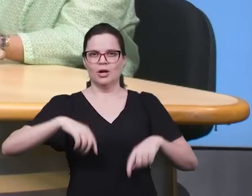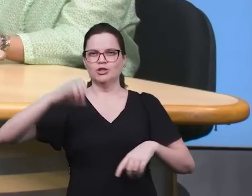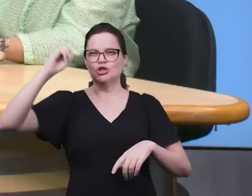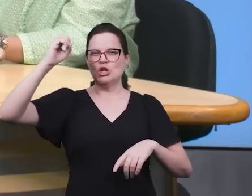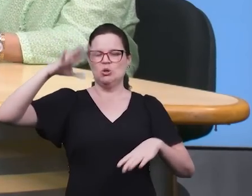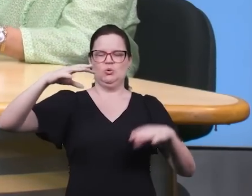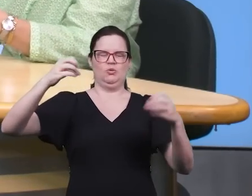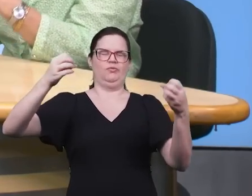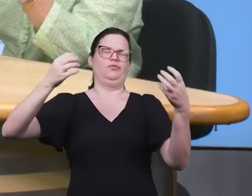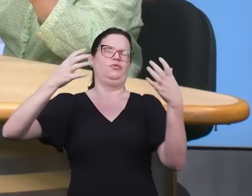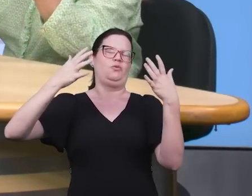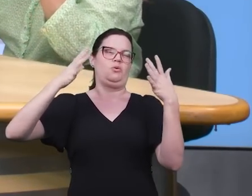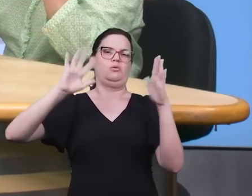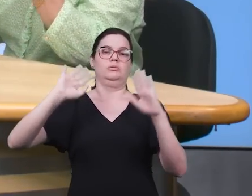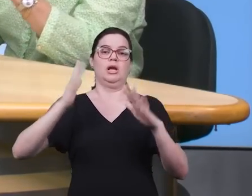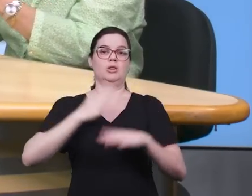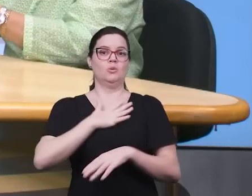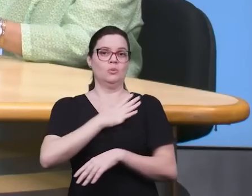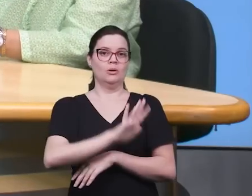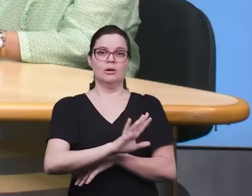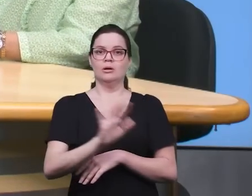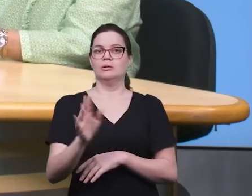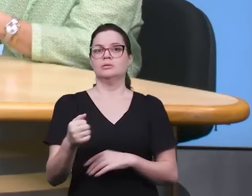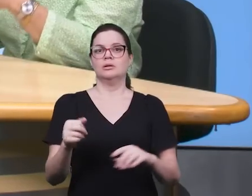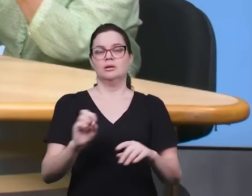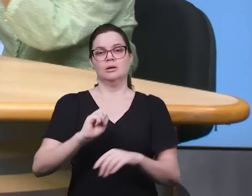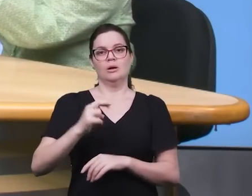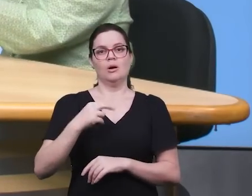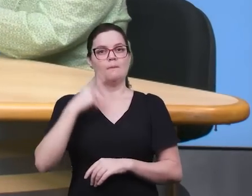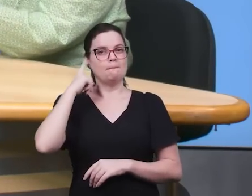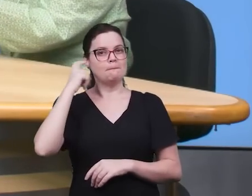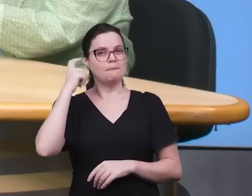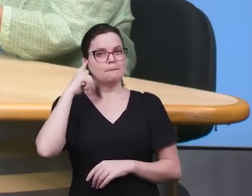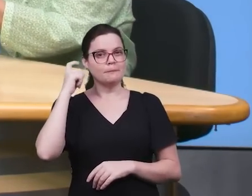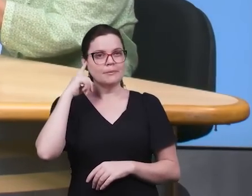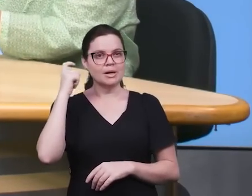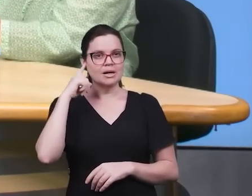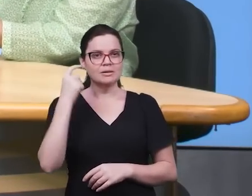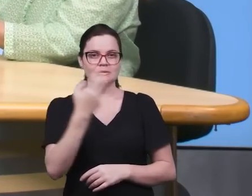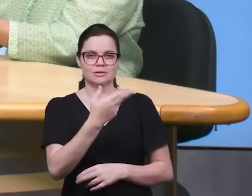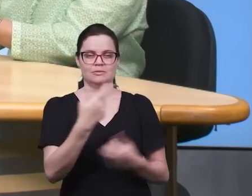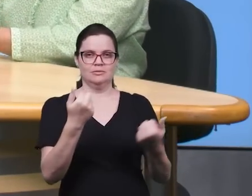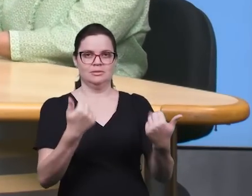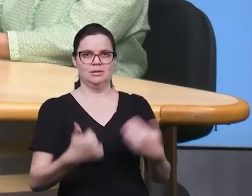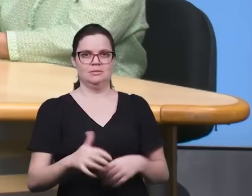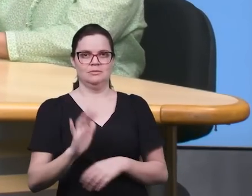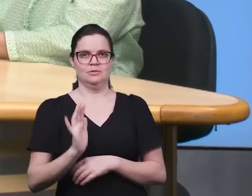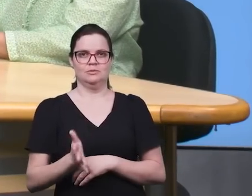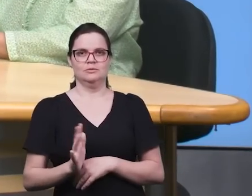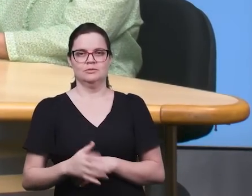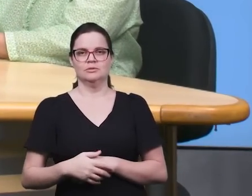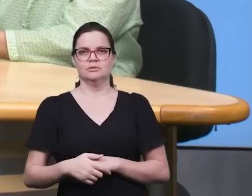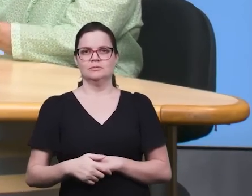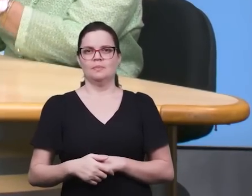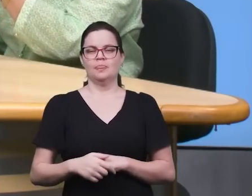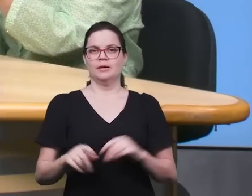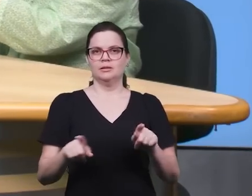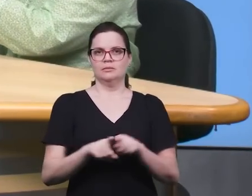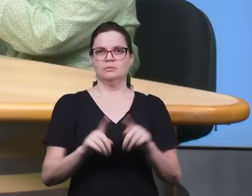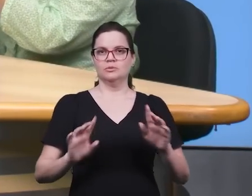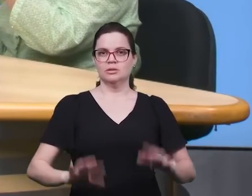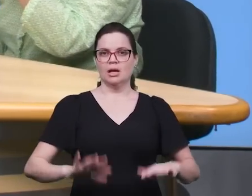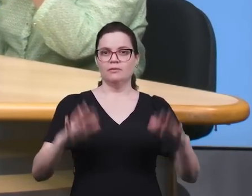num local de muita iluminação ou muito ruído, barulho, conforme você já falou sobre isso, né? Exatamente. Sobre